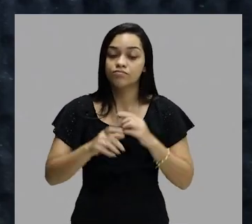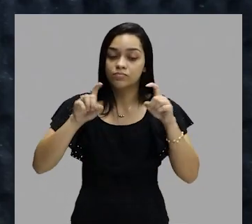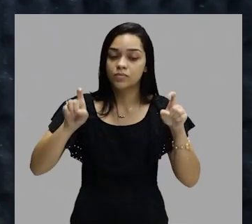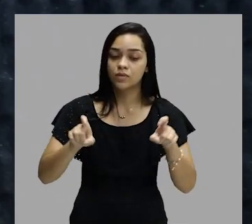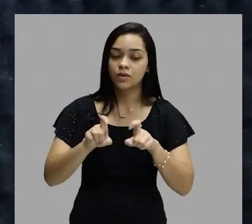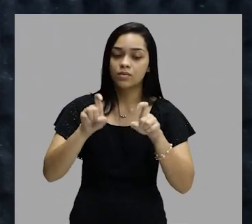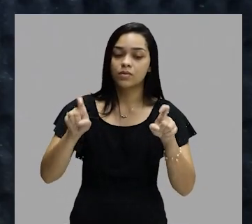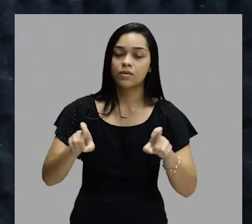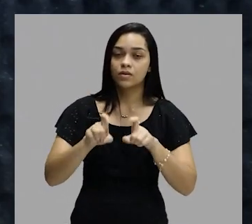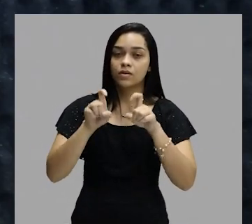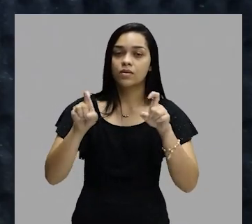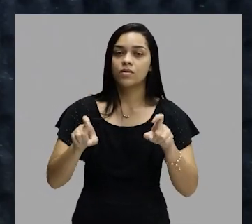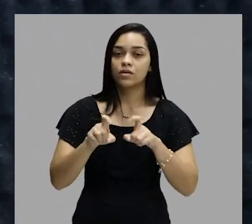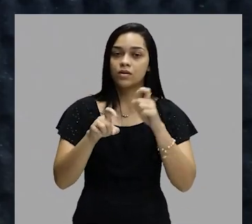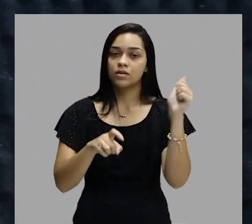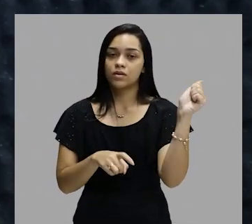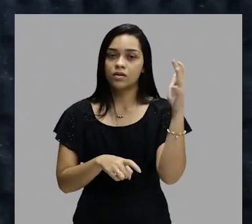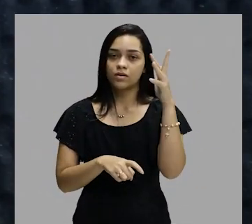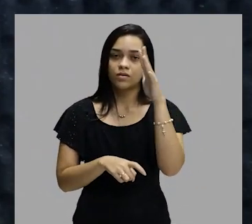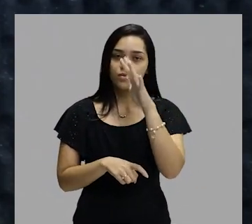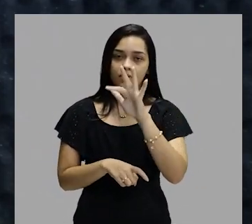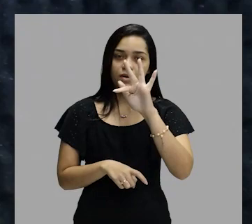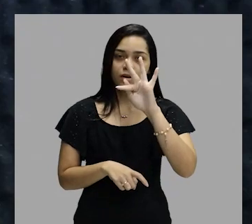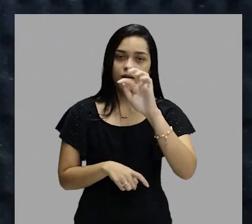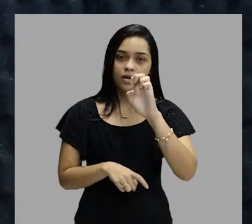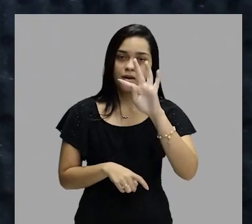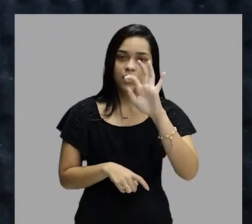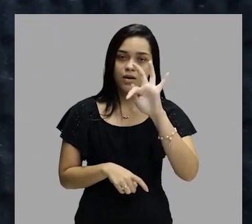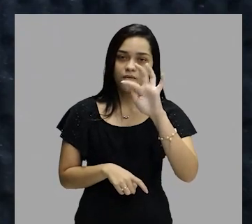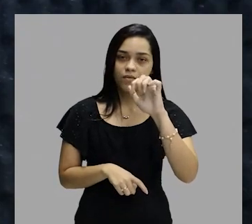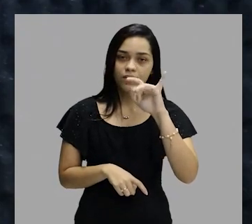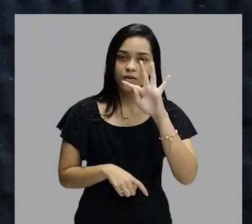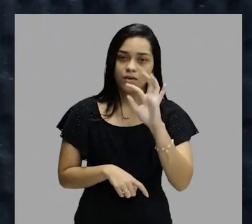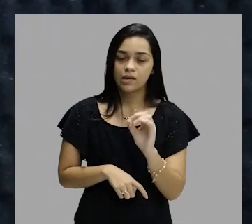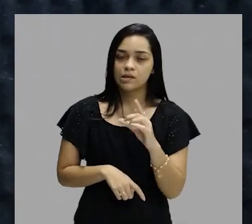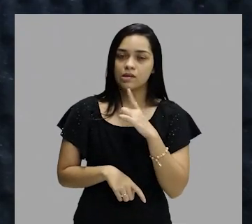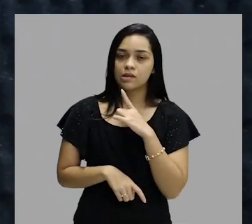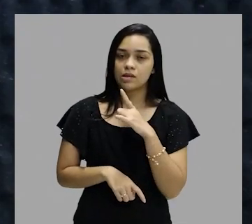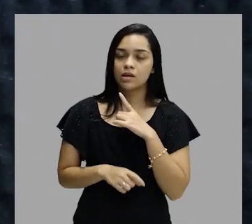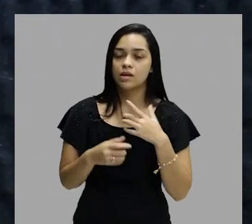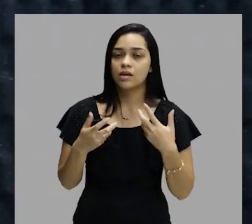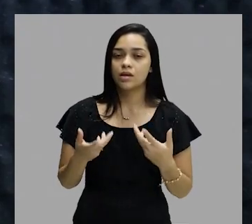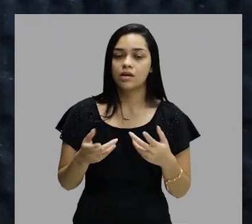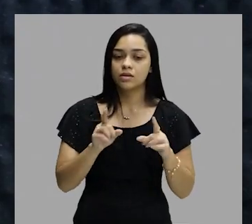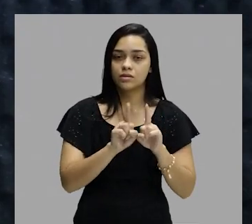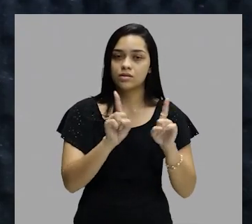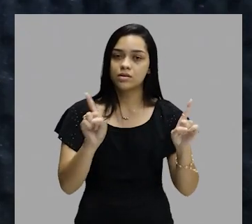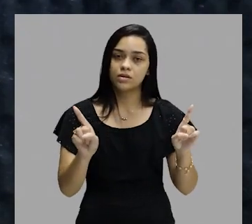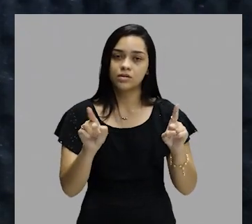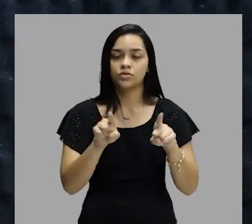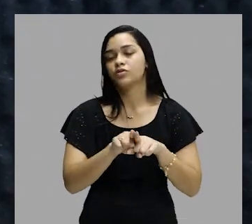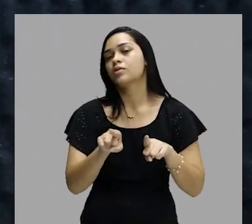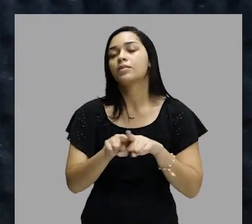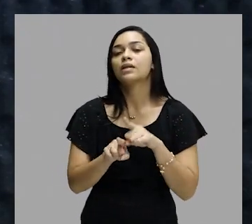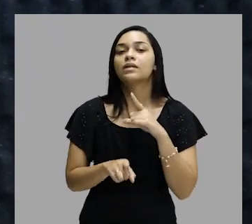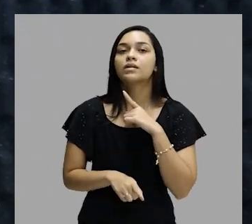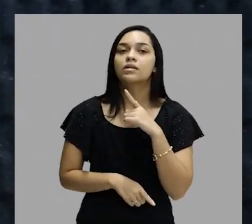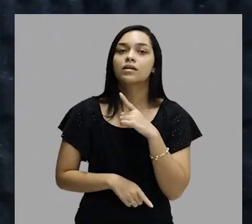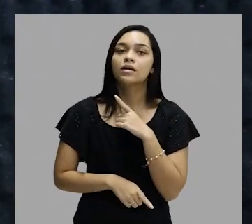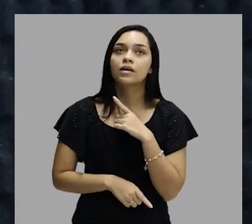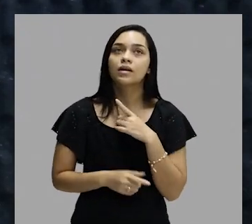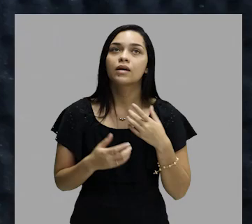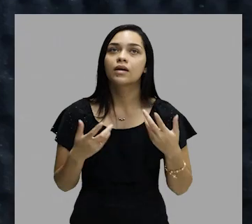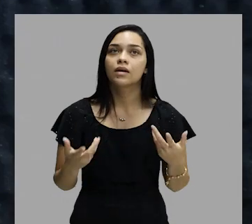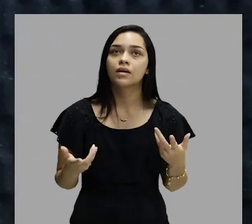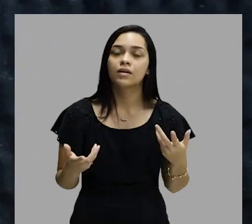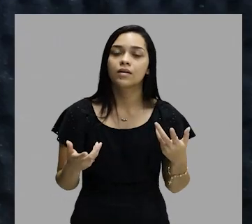computador, effect, efeito. Então, apesar de ser um pouco mais distante, apesar de ser